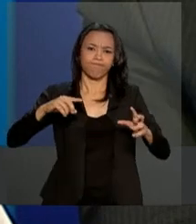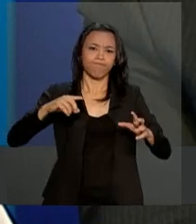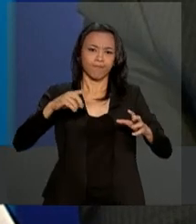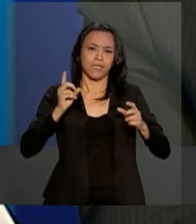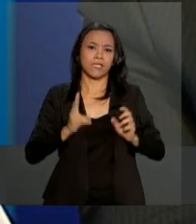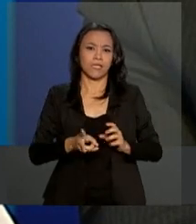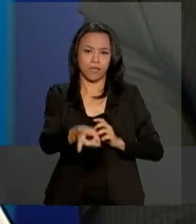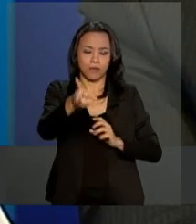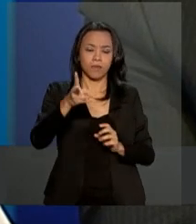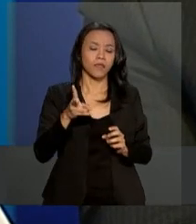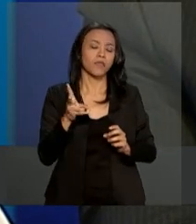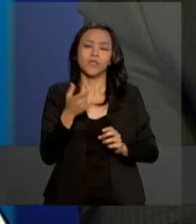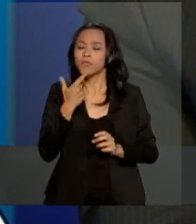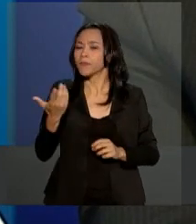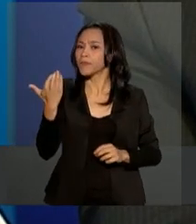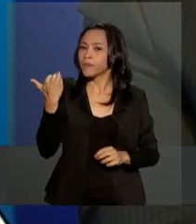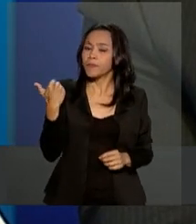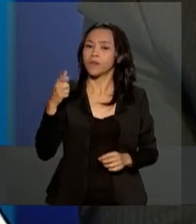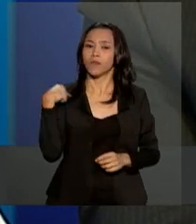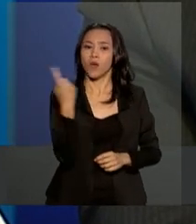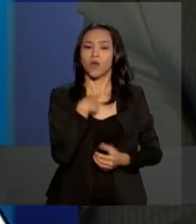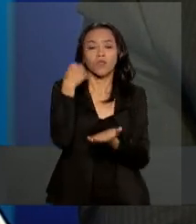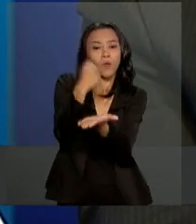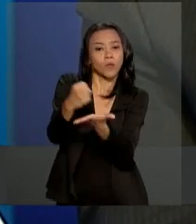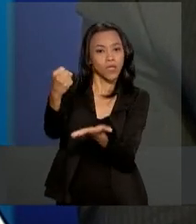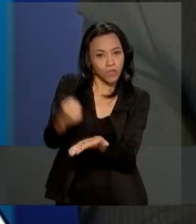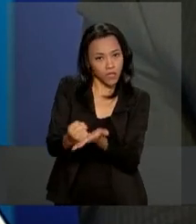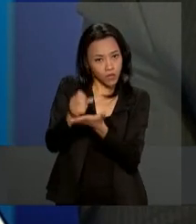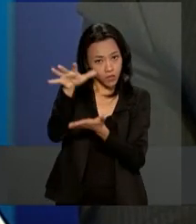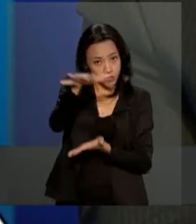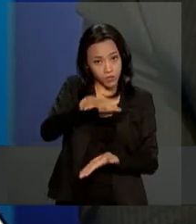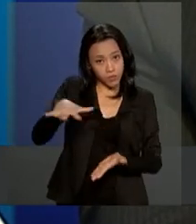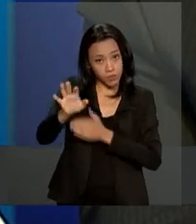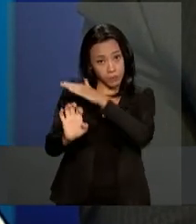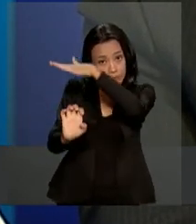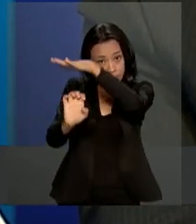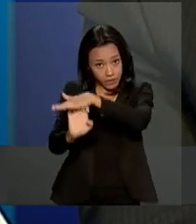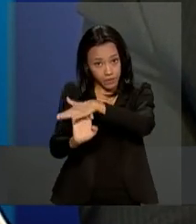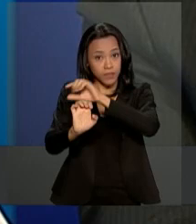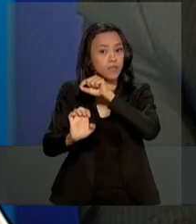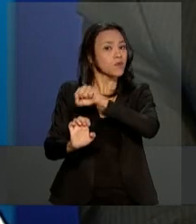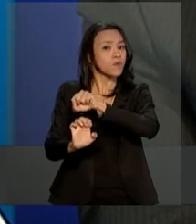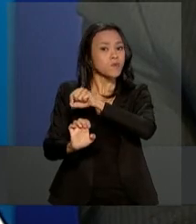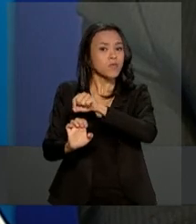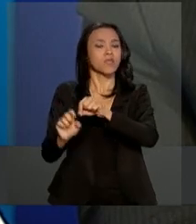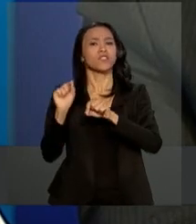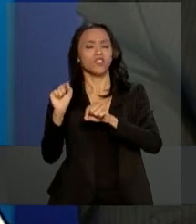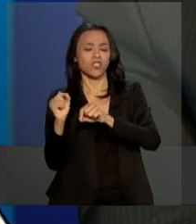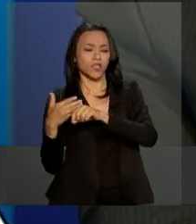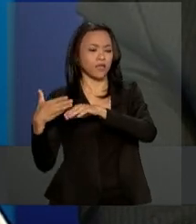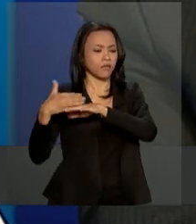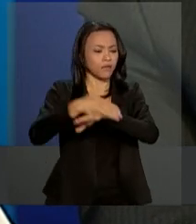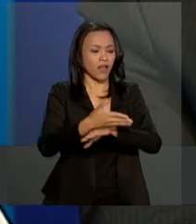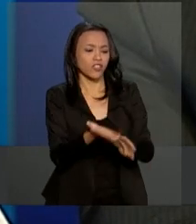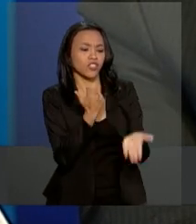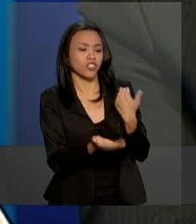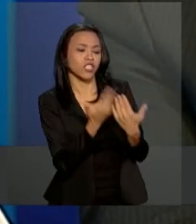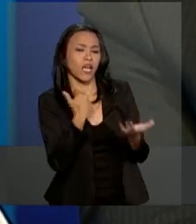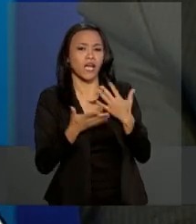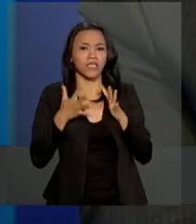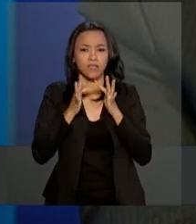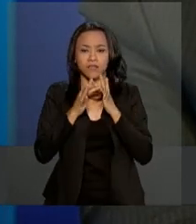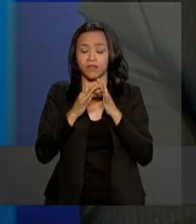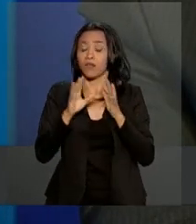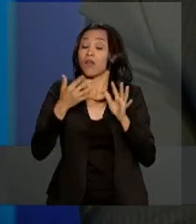recentemente é contratamos também uma empresa especializada em desfazer estas fake news na e